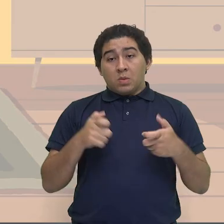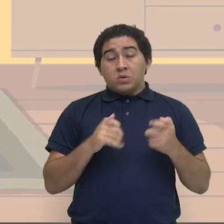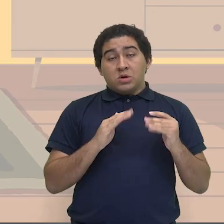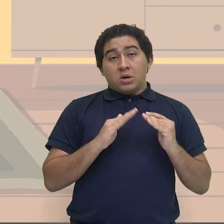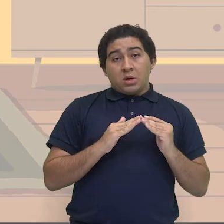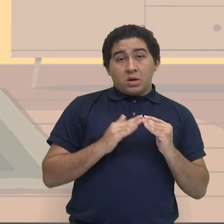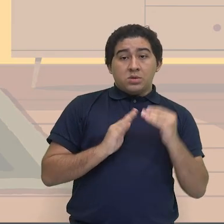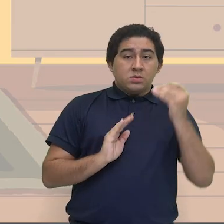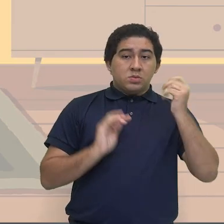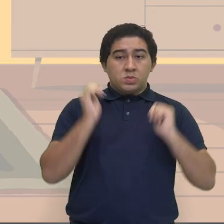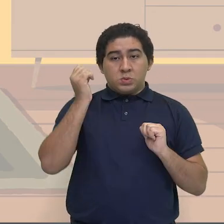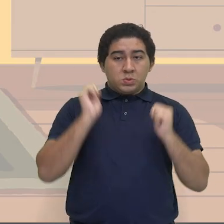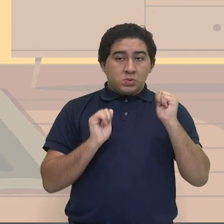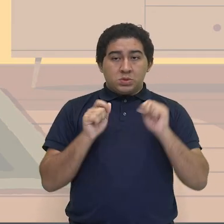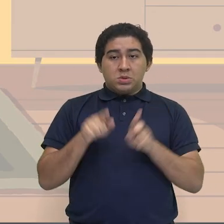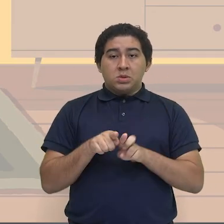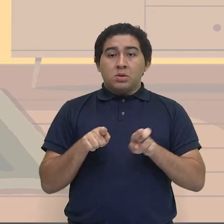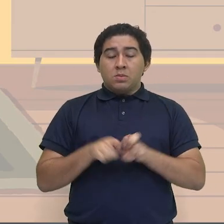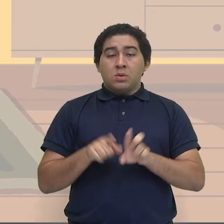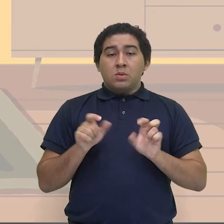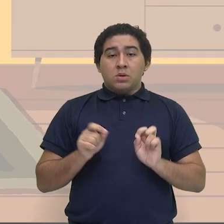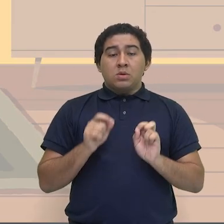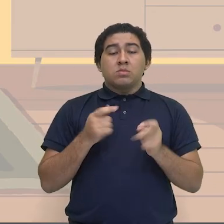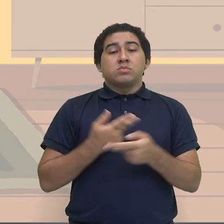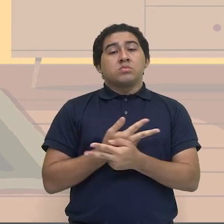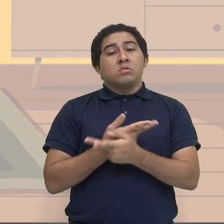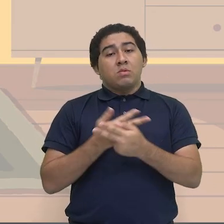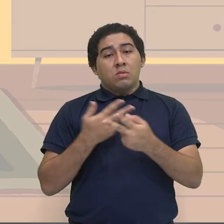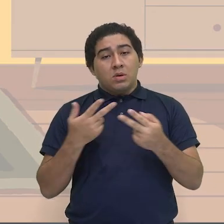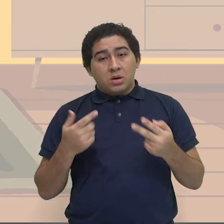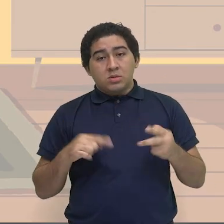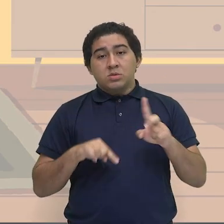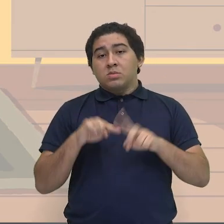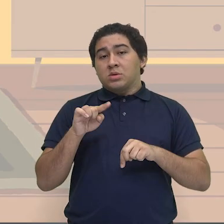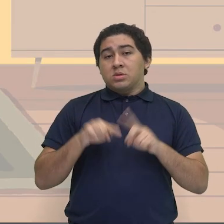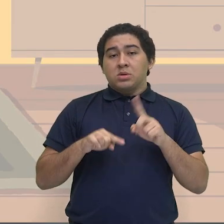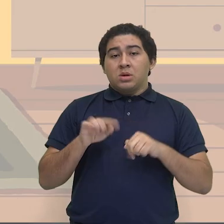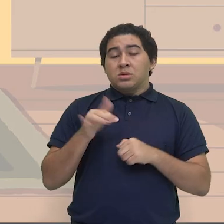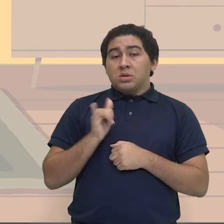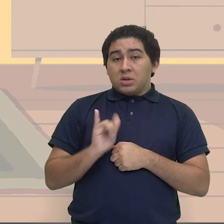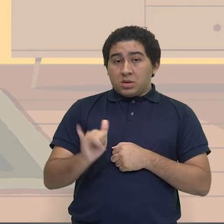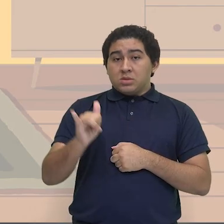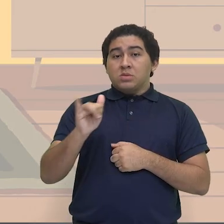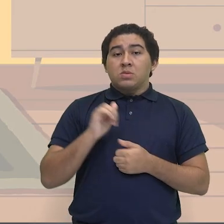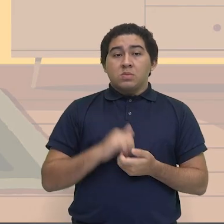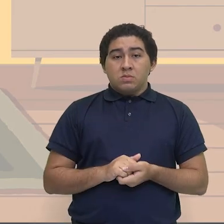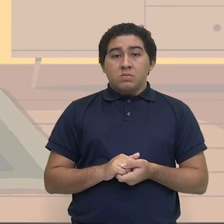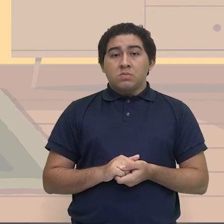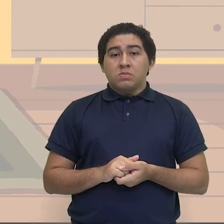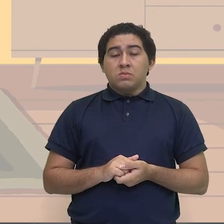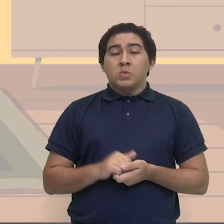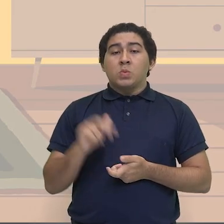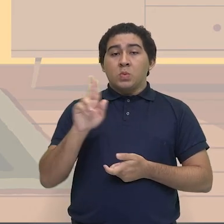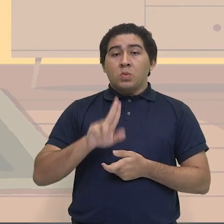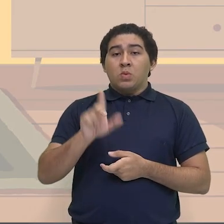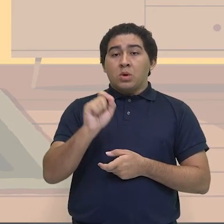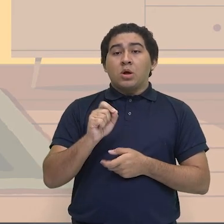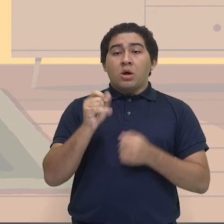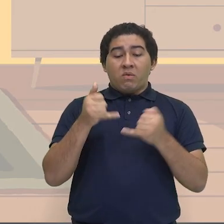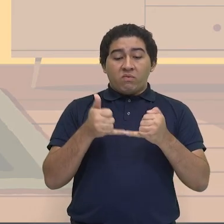residências, indústrias, conectados diversos dispositivos elétricos por meio de fios